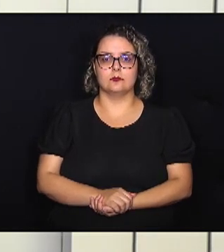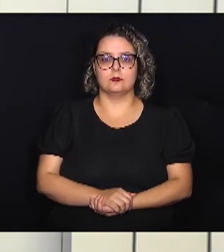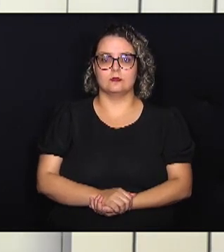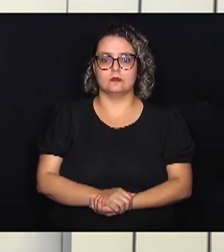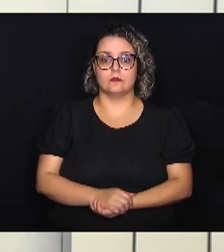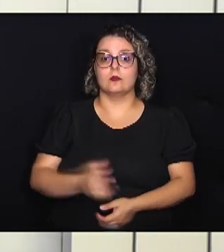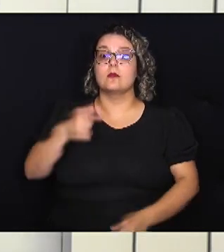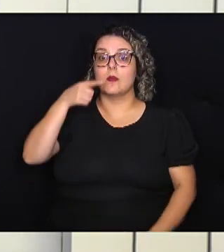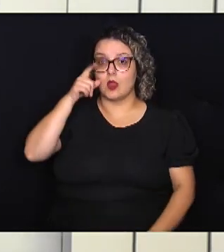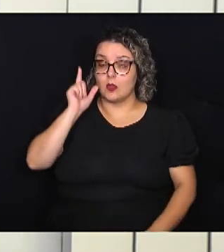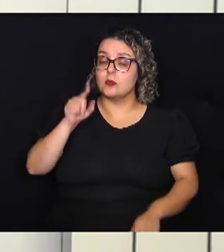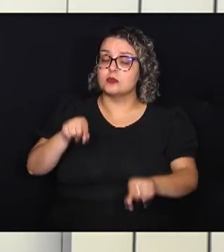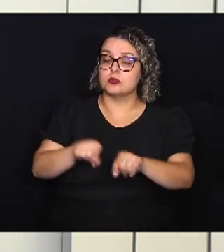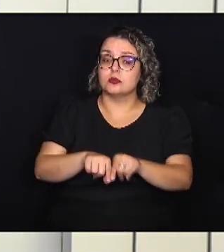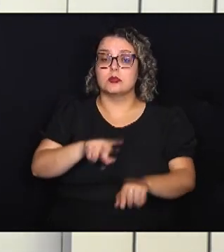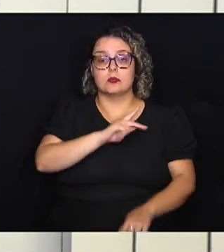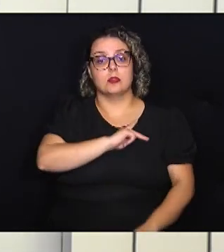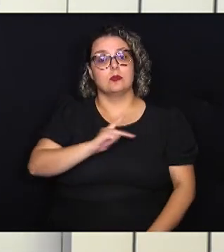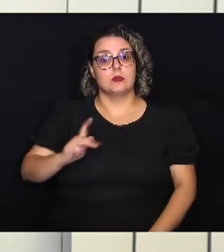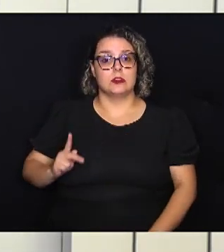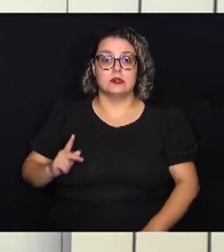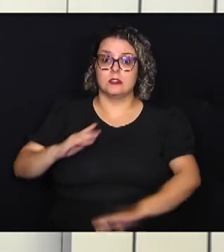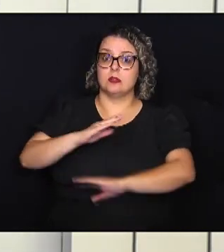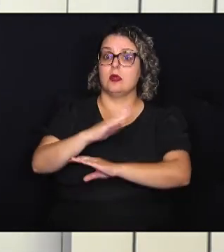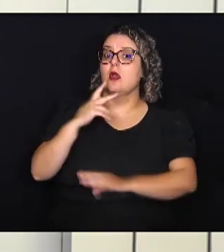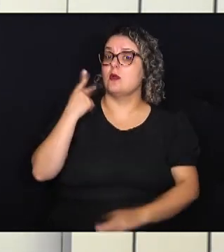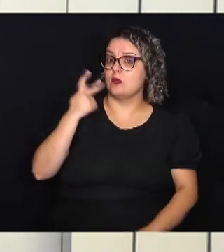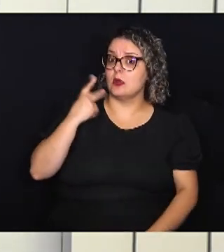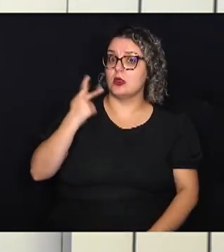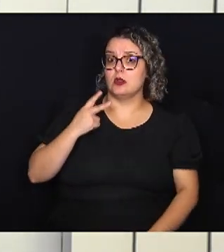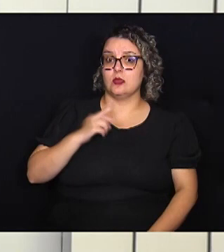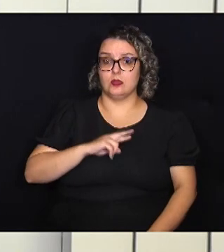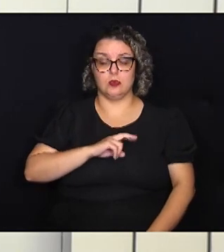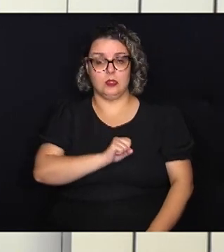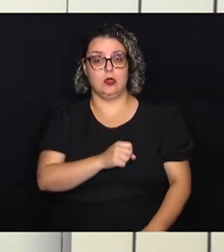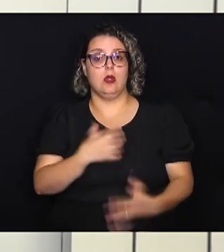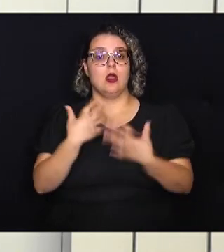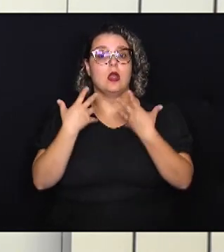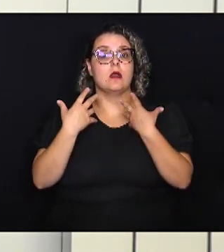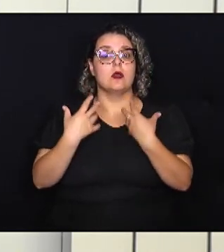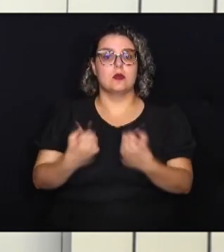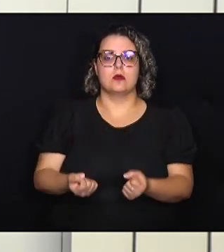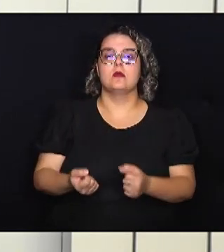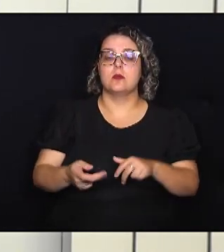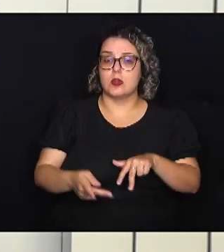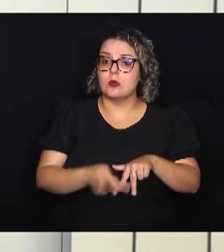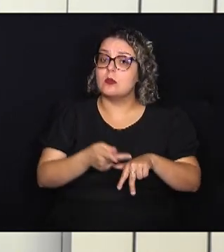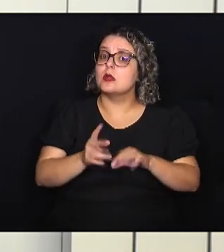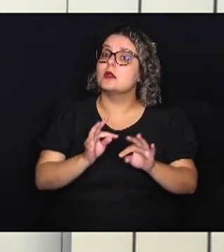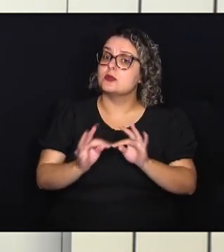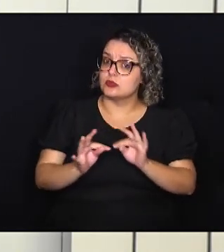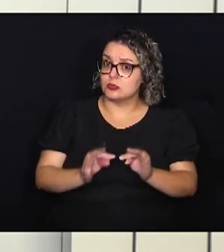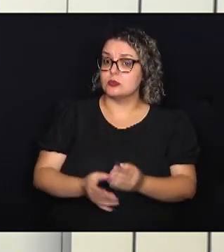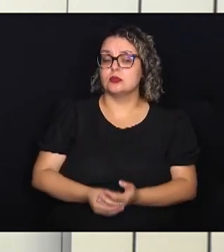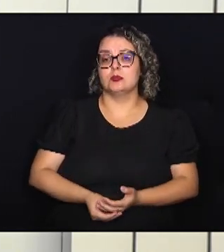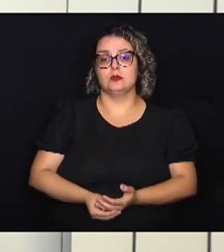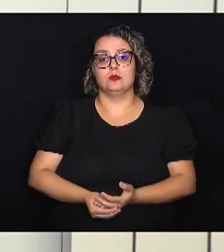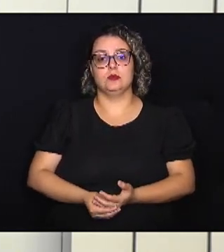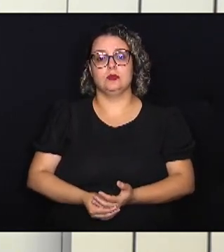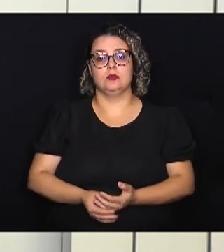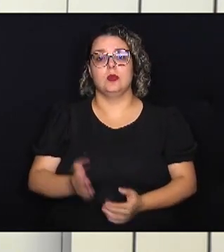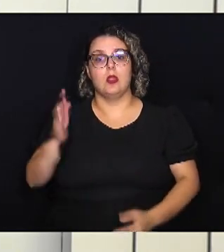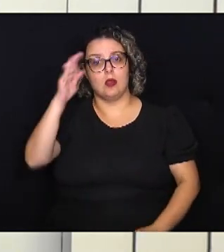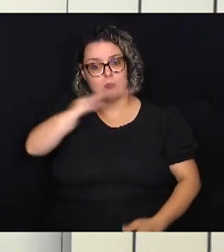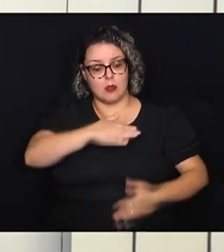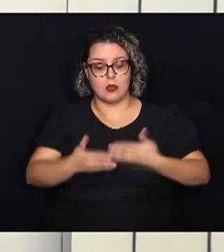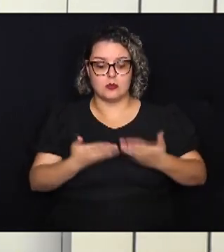Ontem ainda o presidente da Câmara, o vereador Luiz Rossini, recebeu um parecer técnico sobre maus tratos